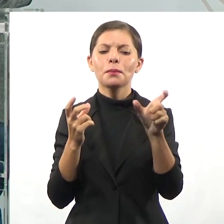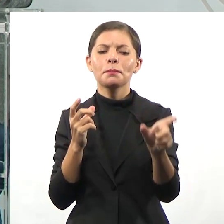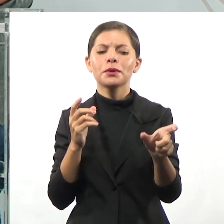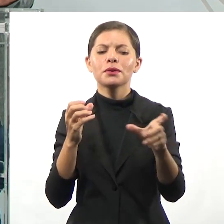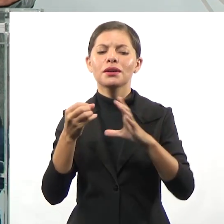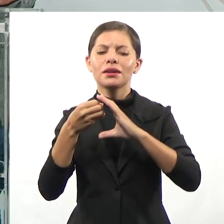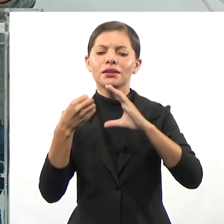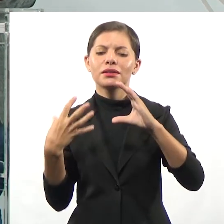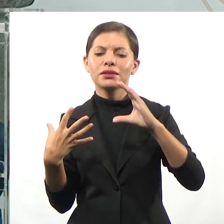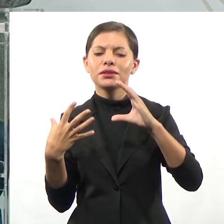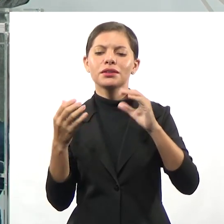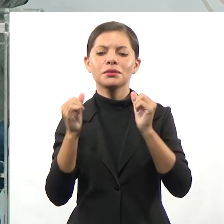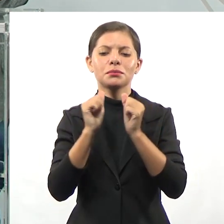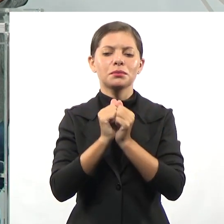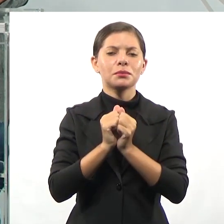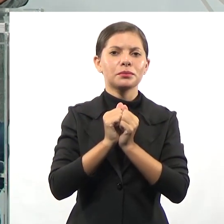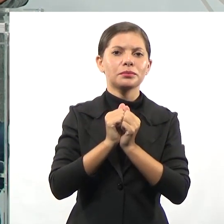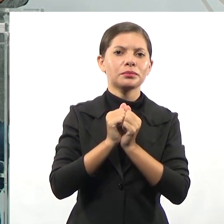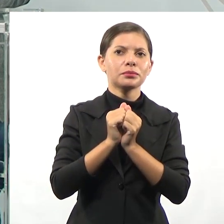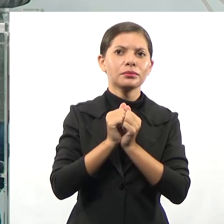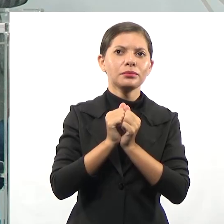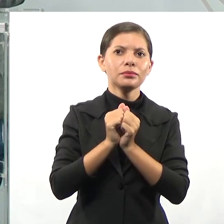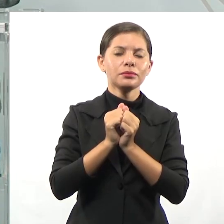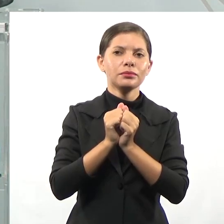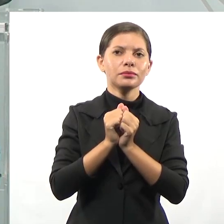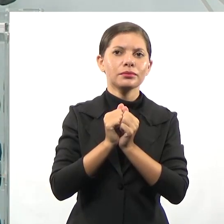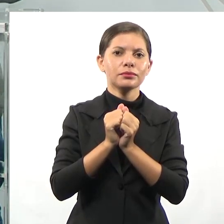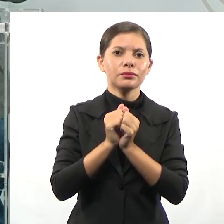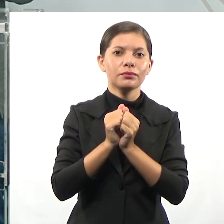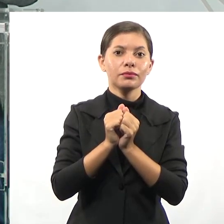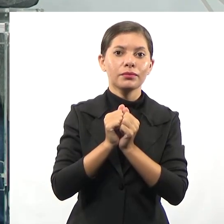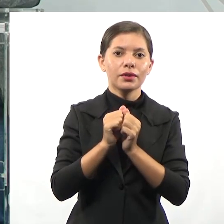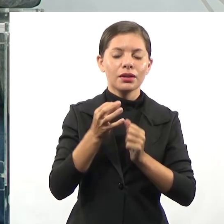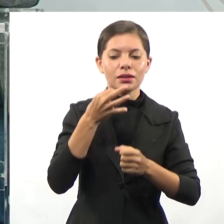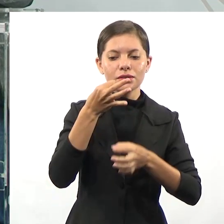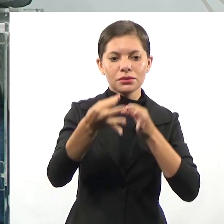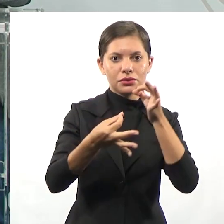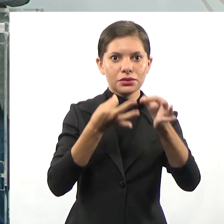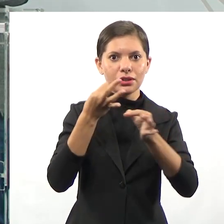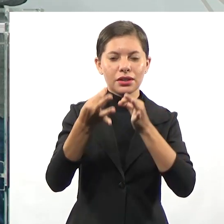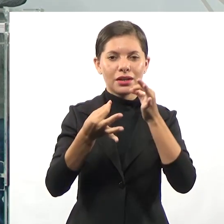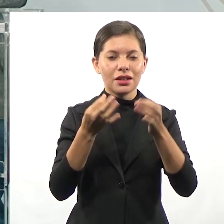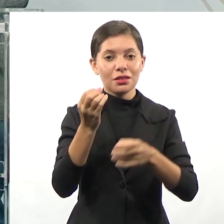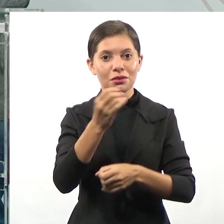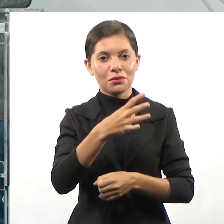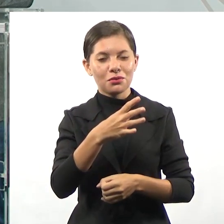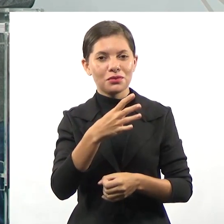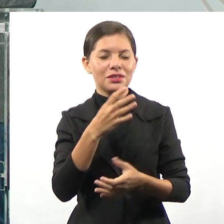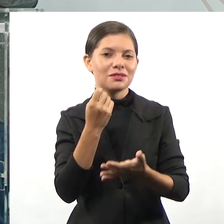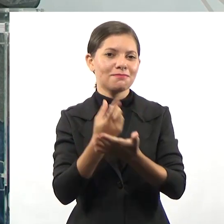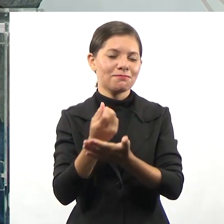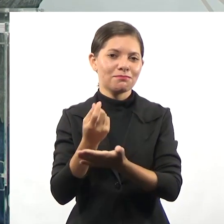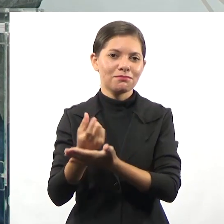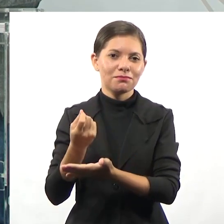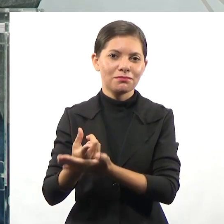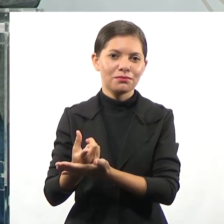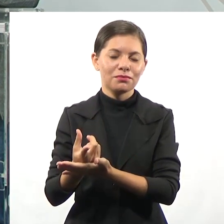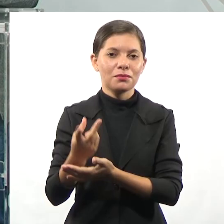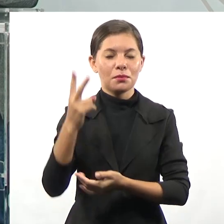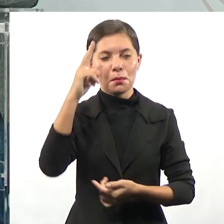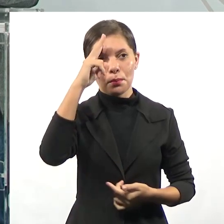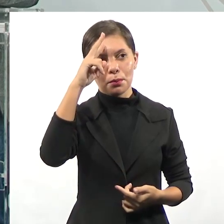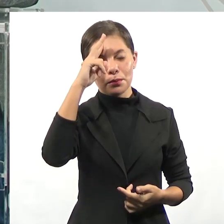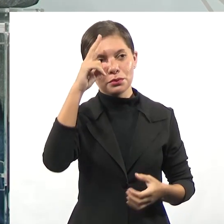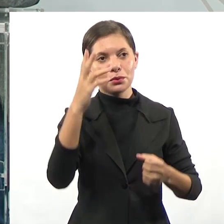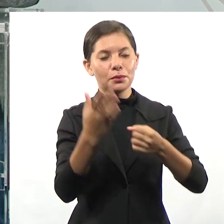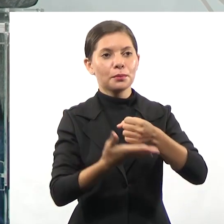sugerir novas compras com base nesse histórico. Então, essa base de dados é extraída informação e essa